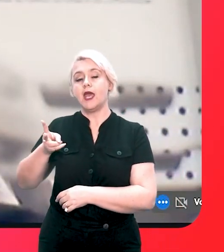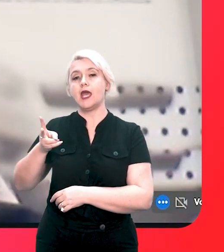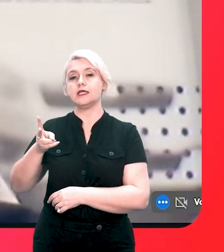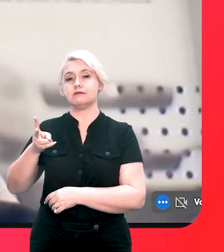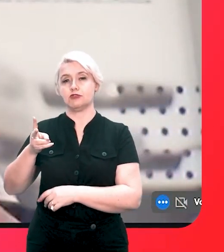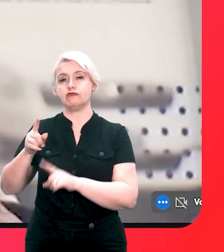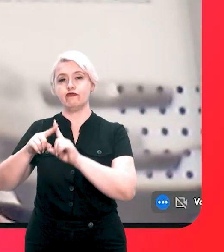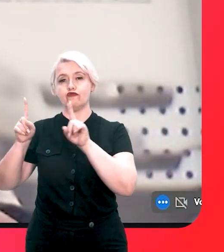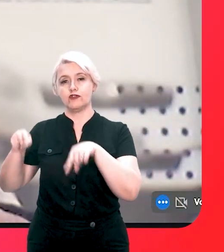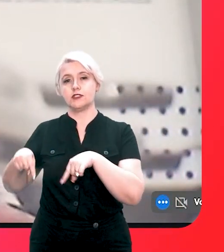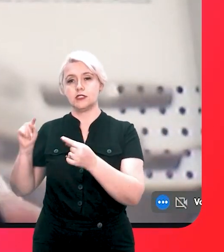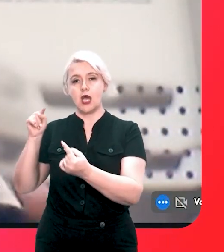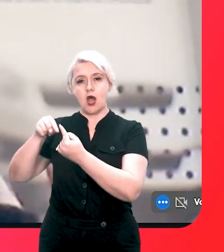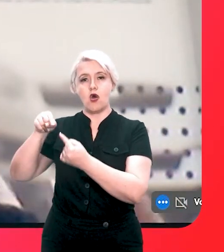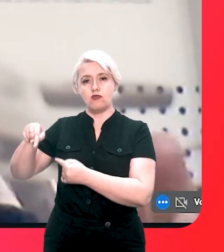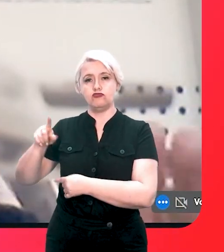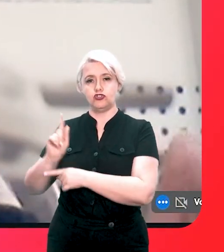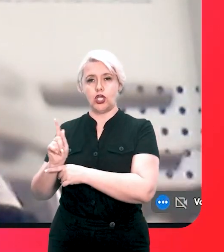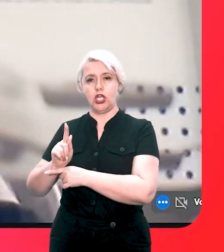né? Então,